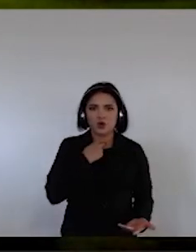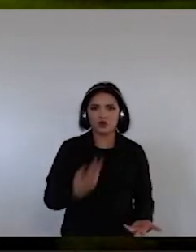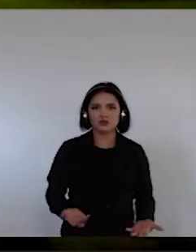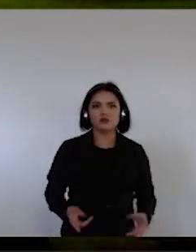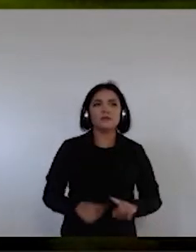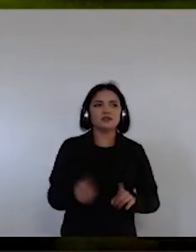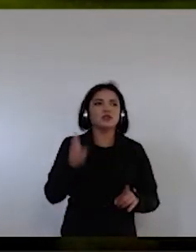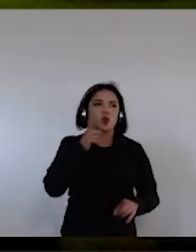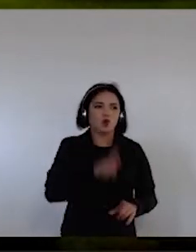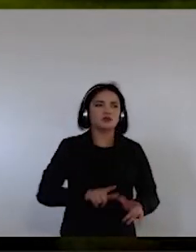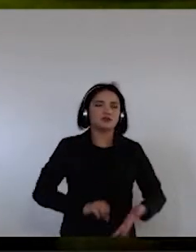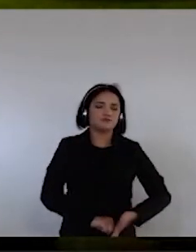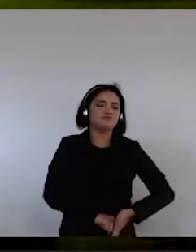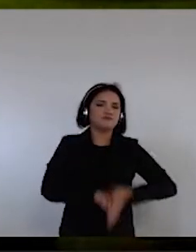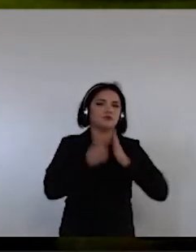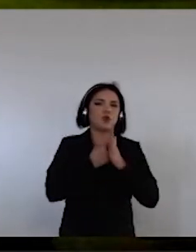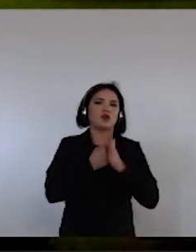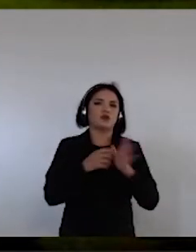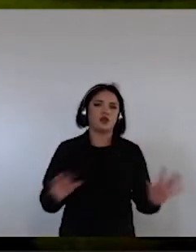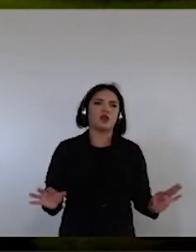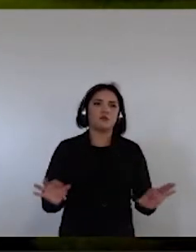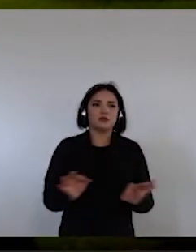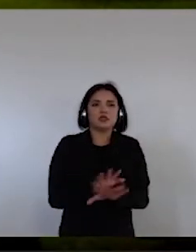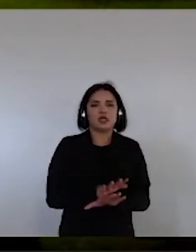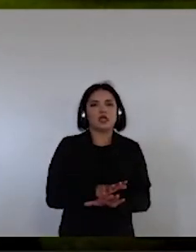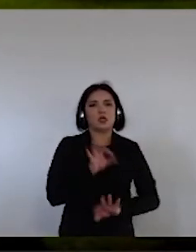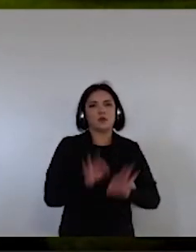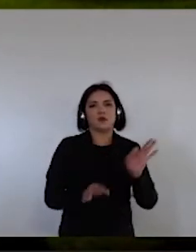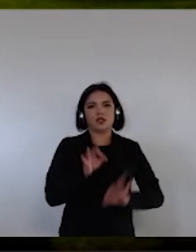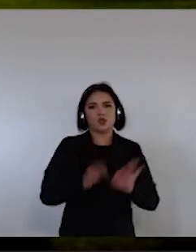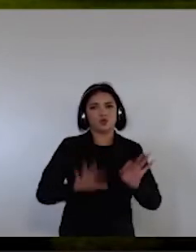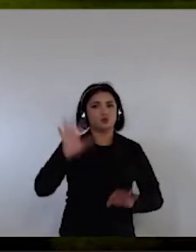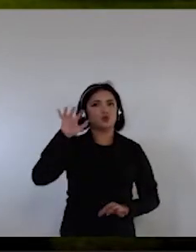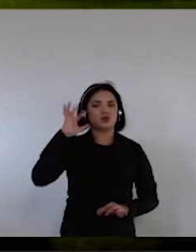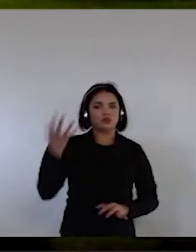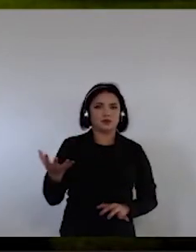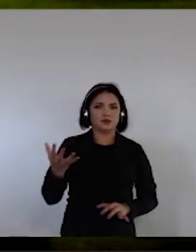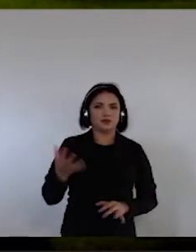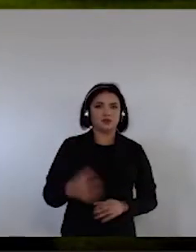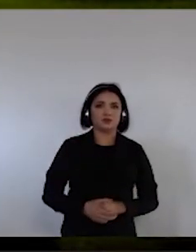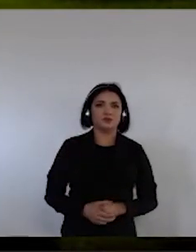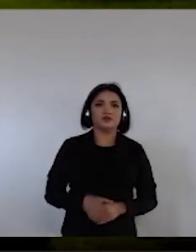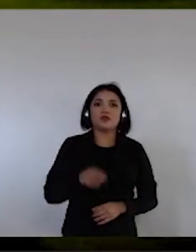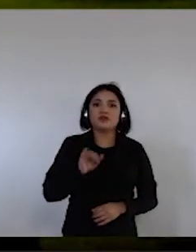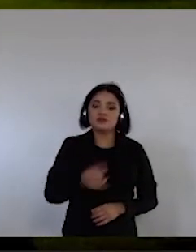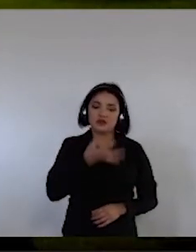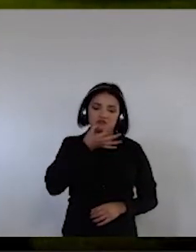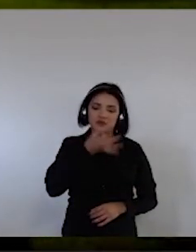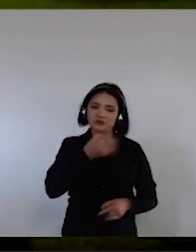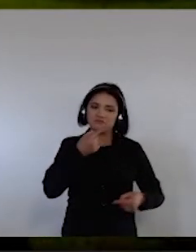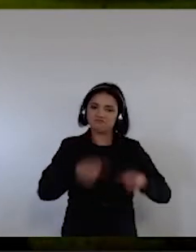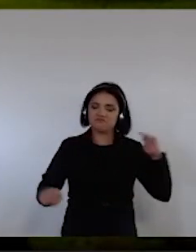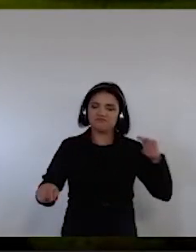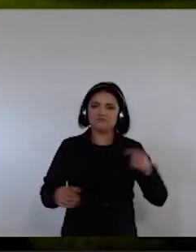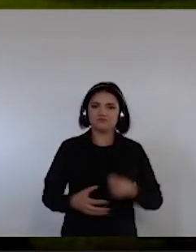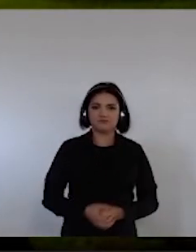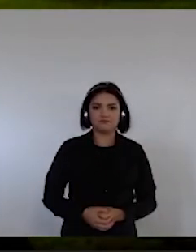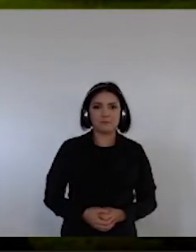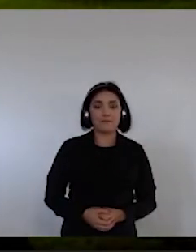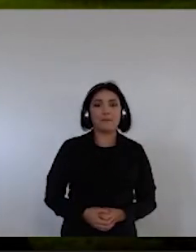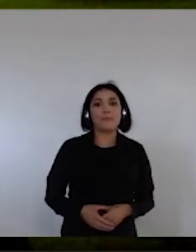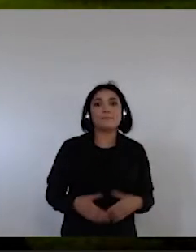pega. Então, mesmo quando o ministro Noronha, e nós damos graças a Deus que pelo menos tenha 60 dias